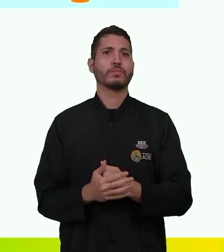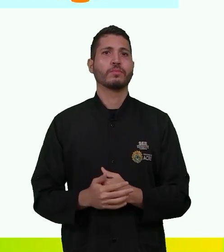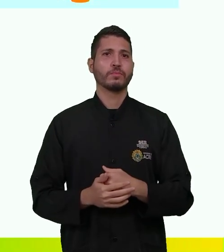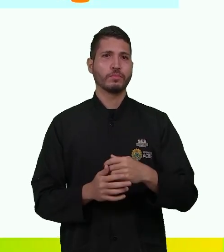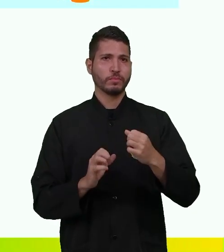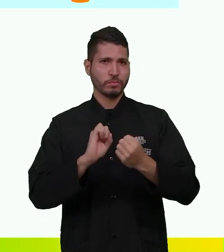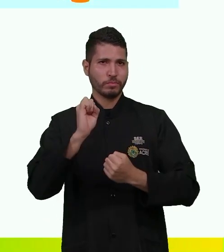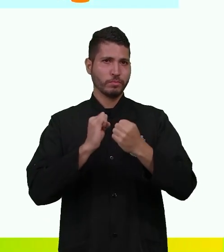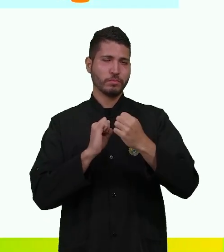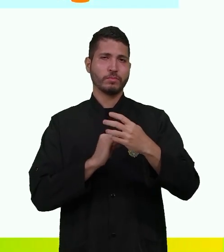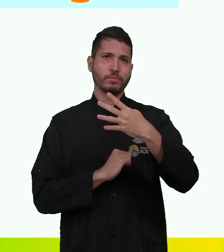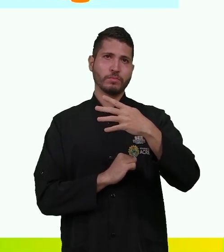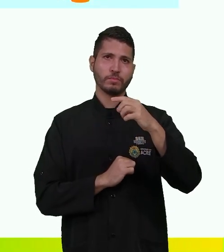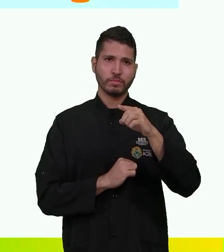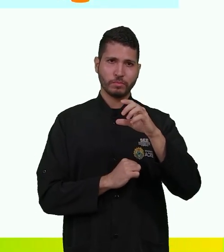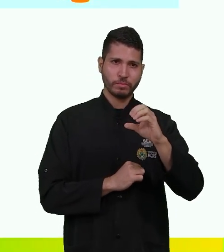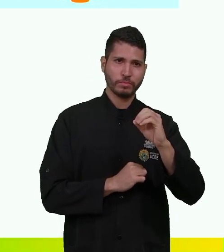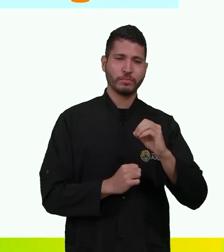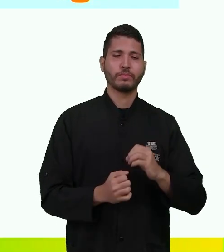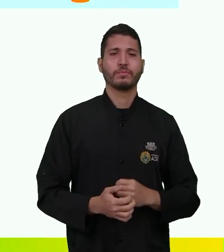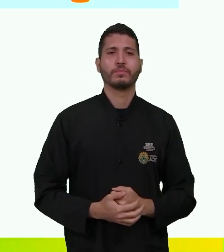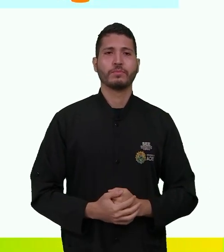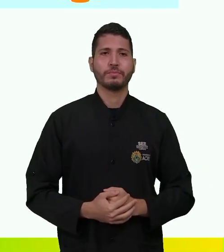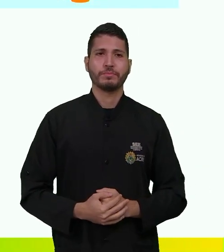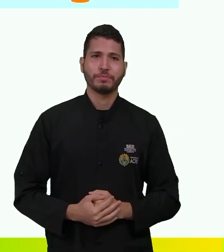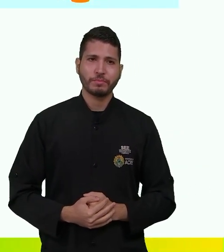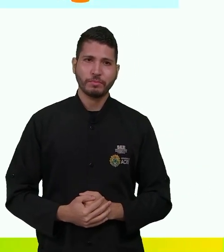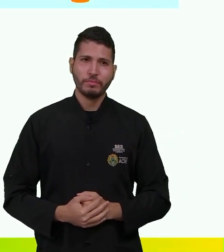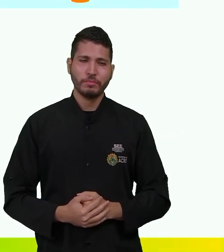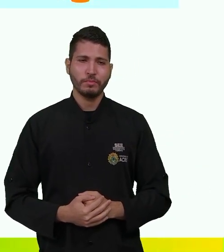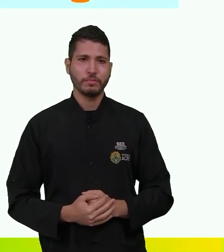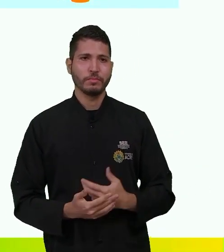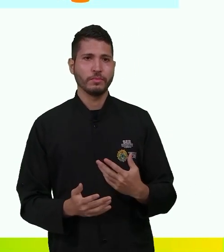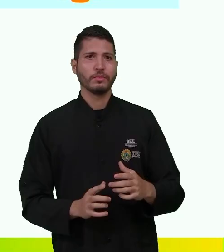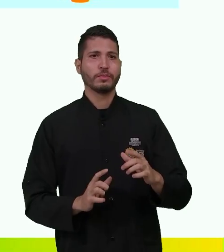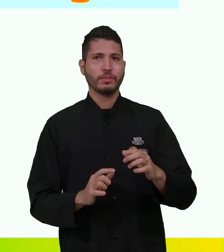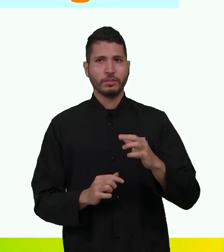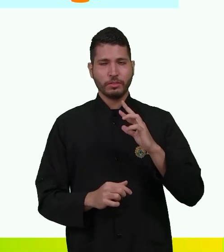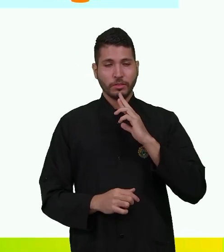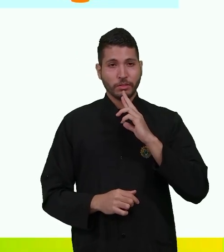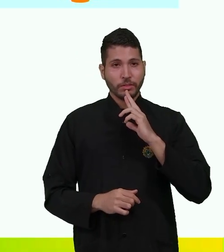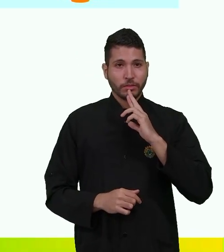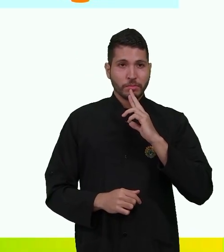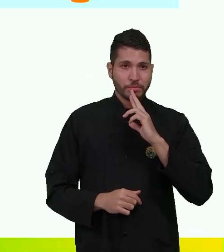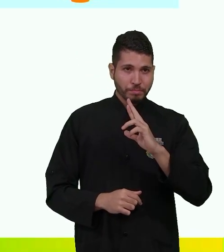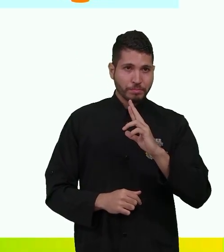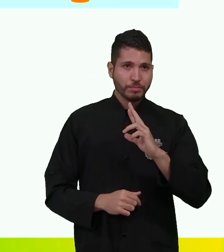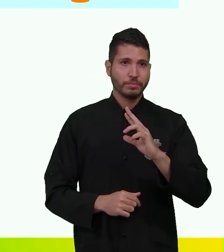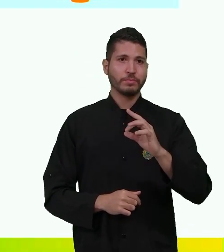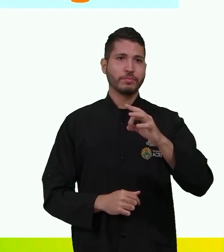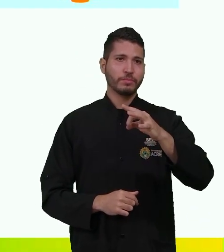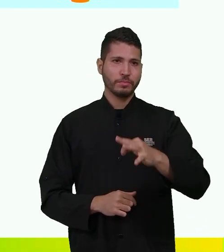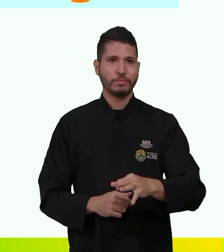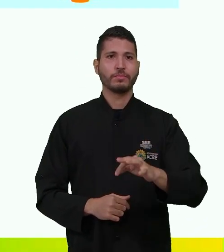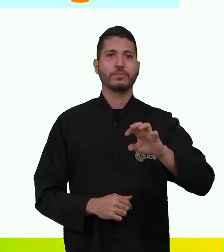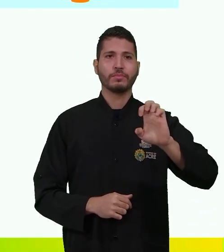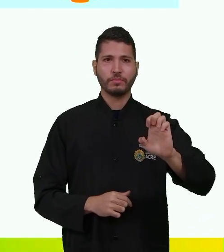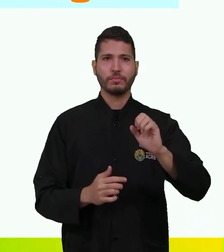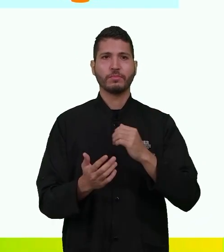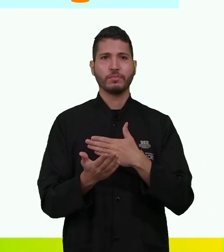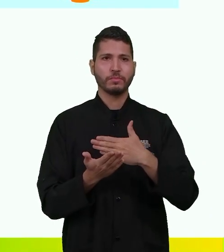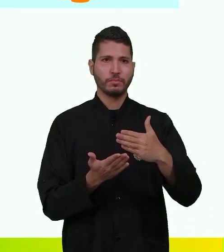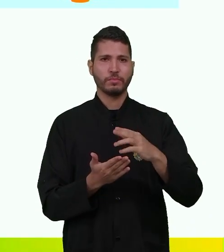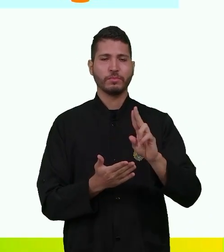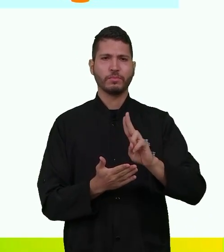novas tecnologias. Só restou o nosso gabarito da questão número 3, letra E. O início do uso das tecnologias